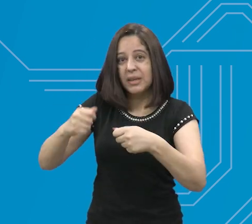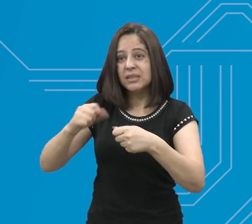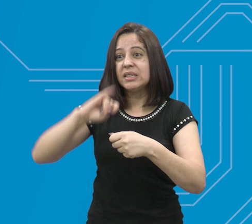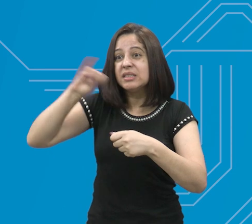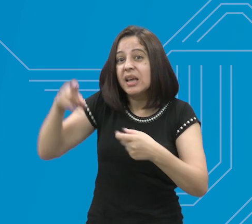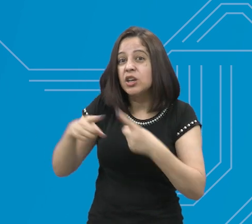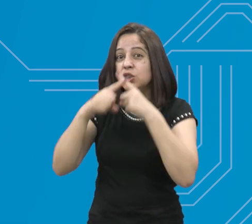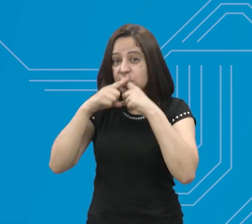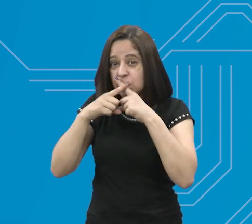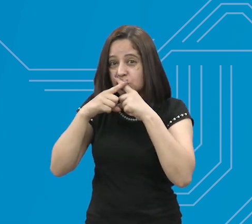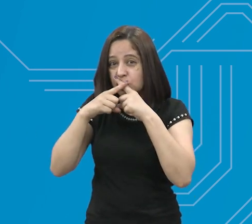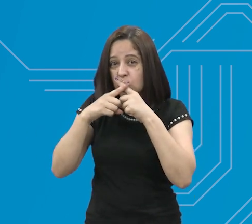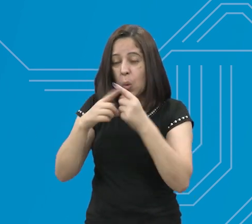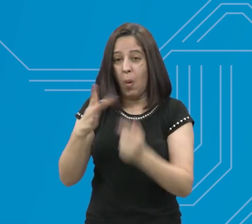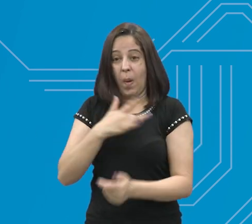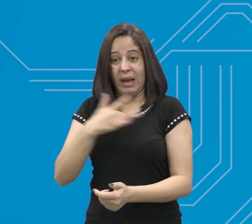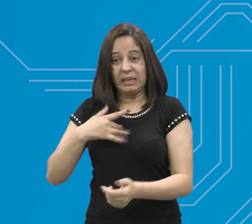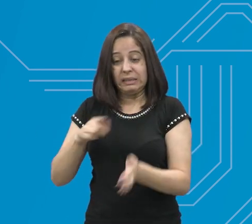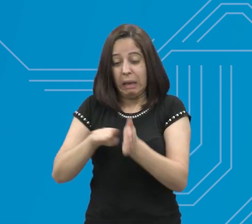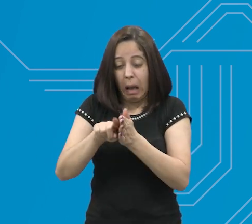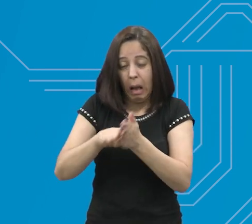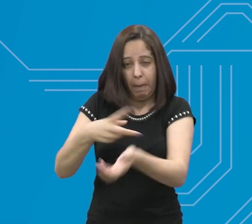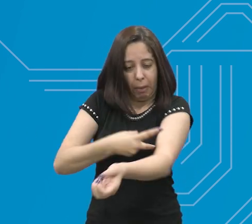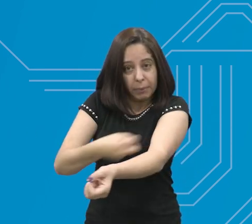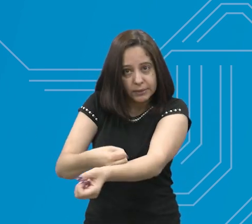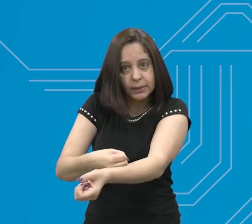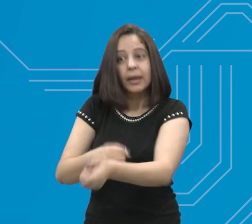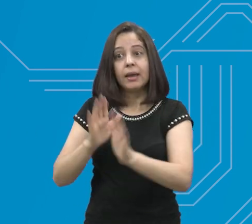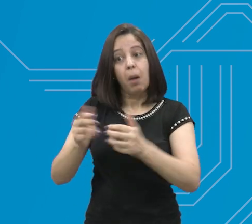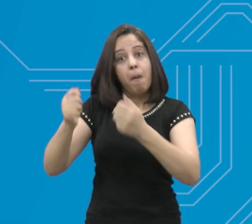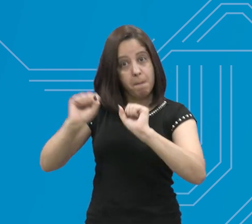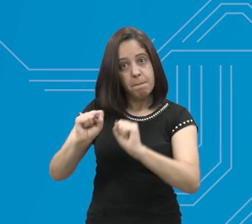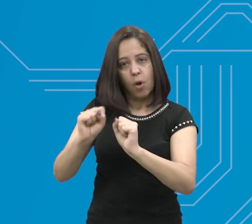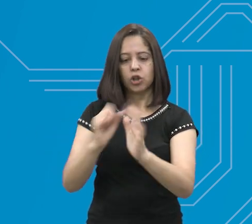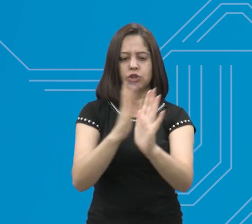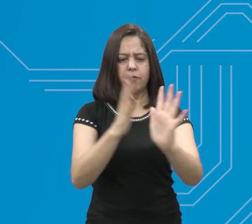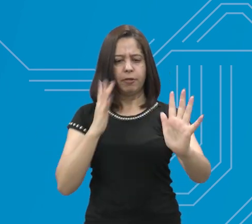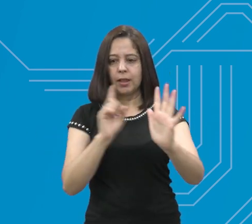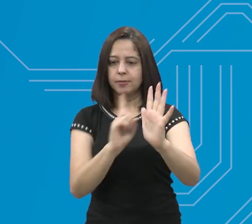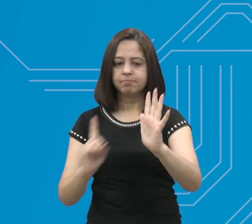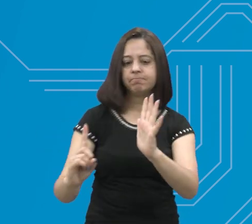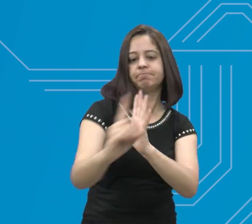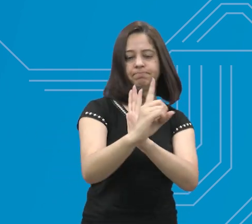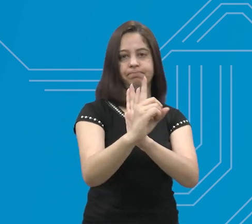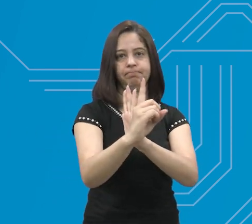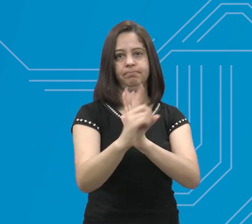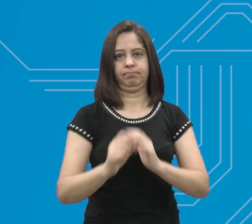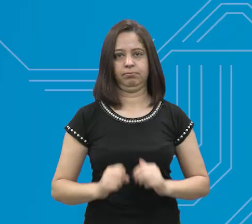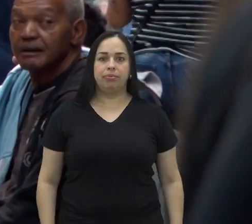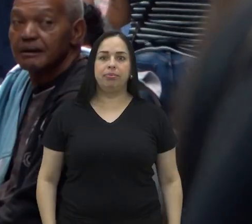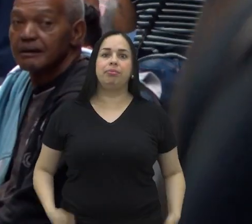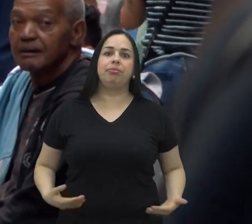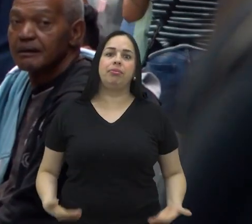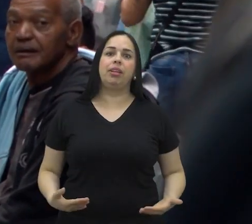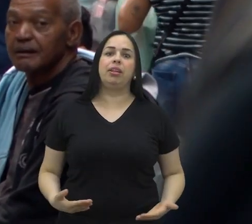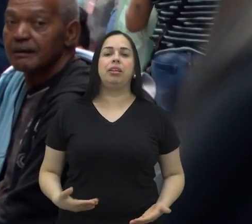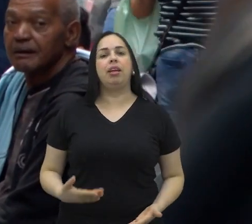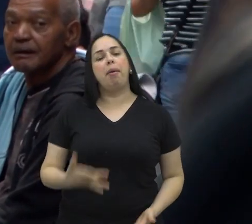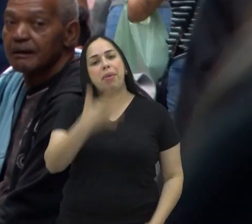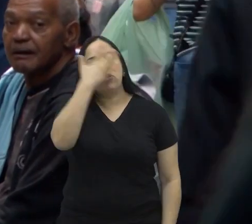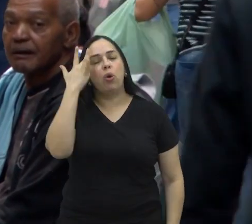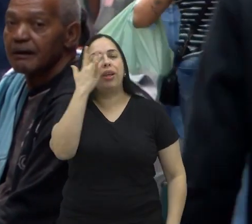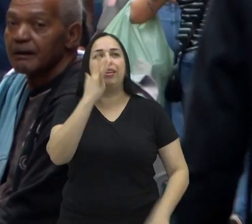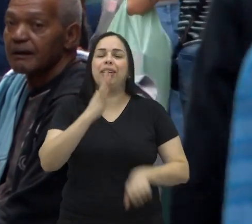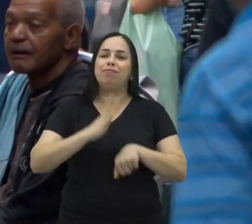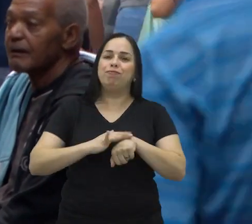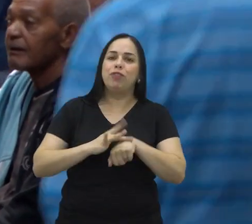exigem jejum para pessoas que têm diabetes. O objetivo é prevenir casos de hipoglicemia. Viver com a